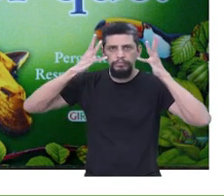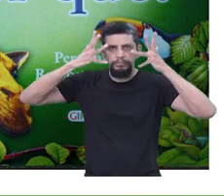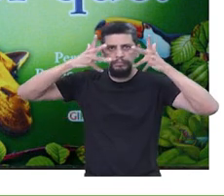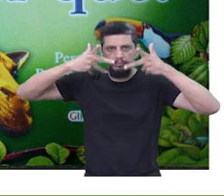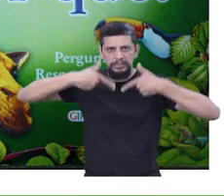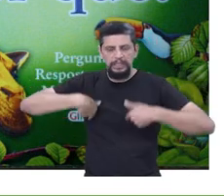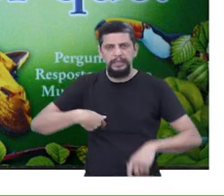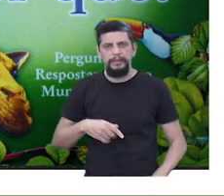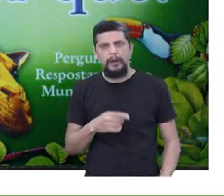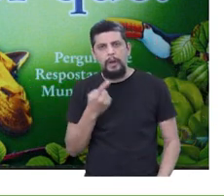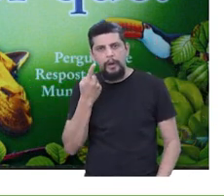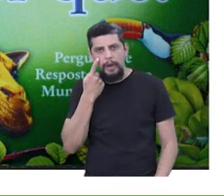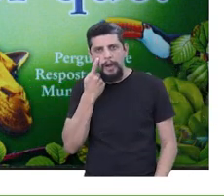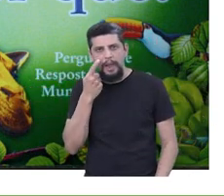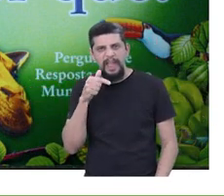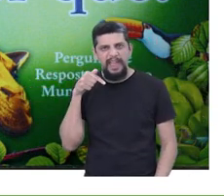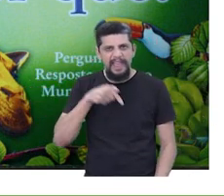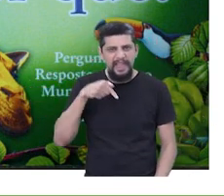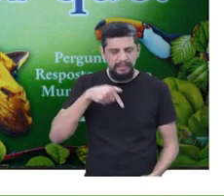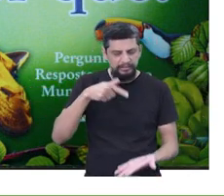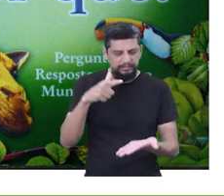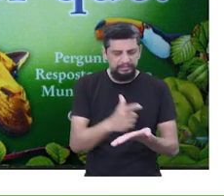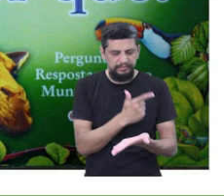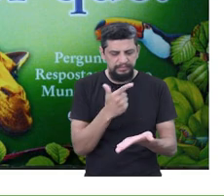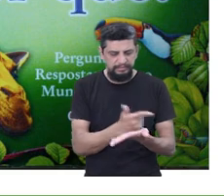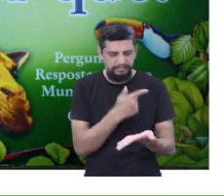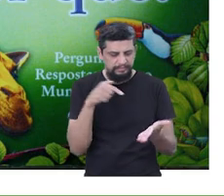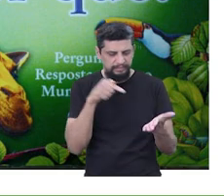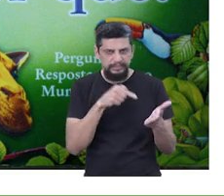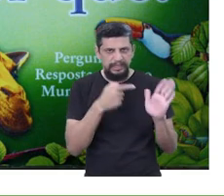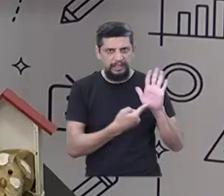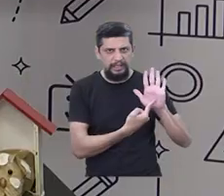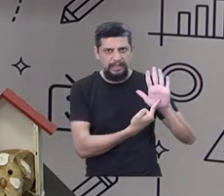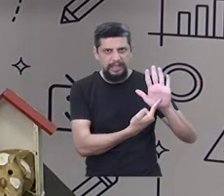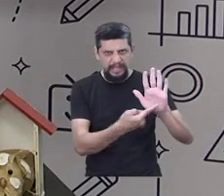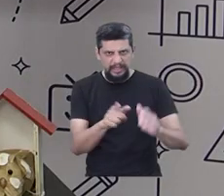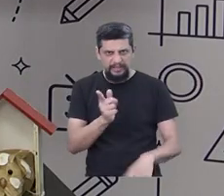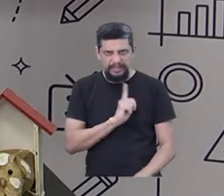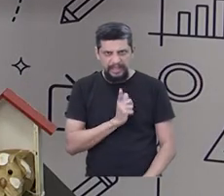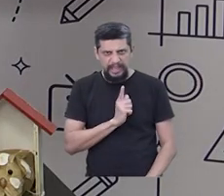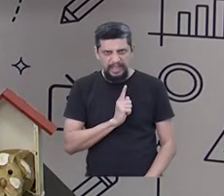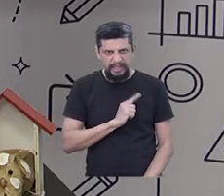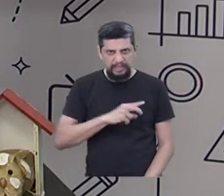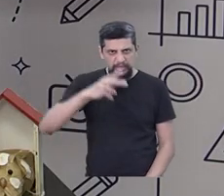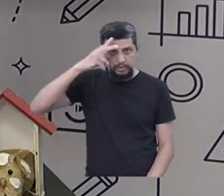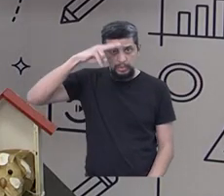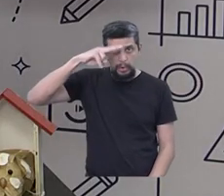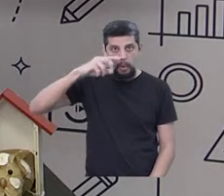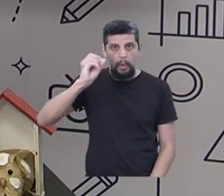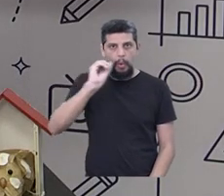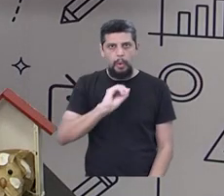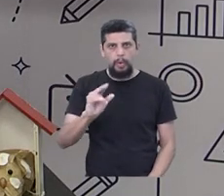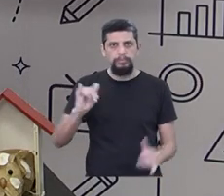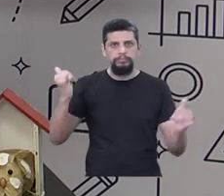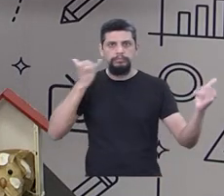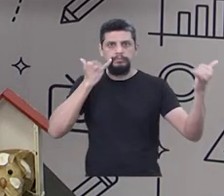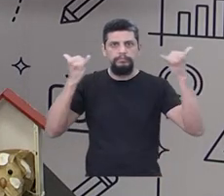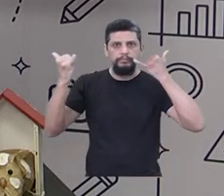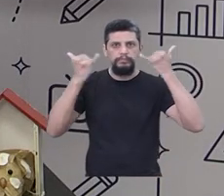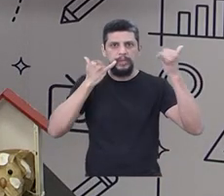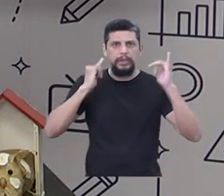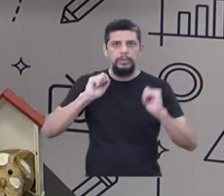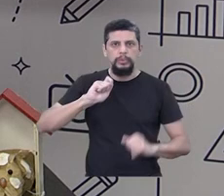animal. Gente, esse livro aqui, ele vai trazer história ou informação sobre